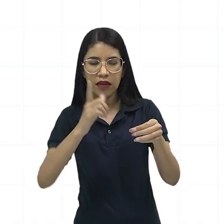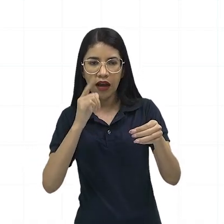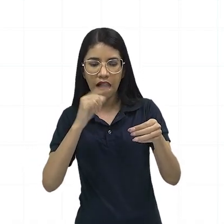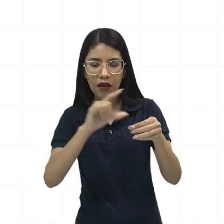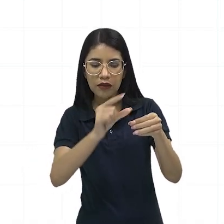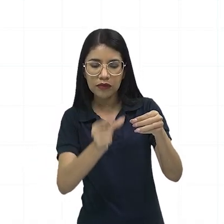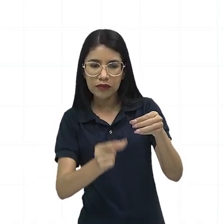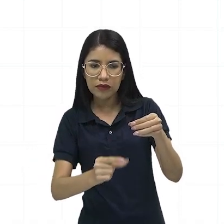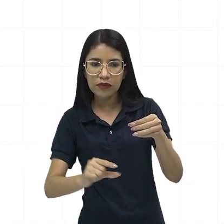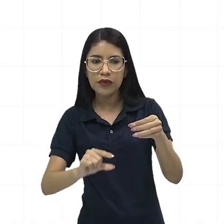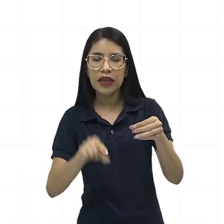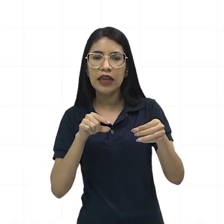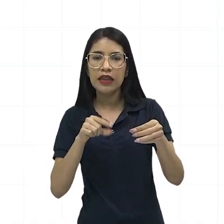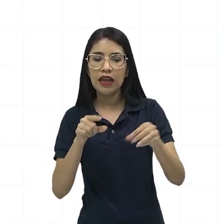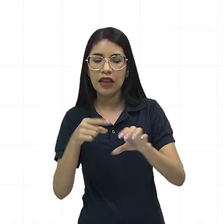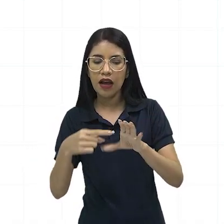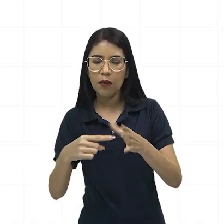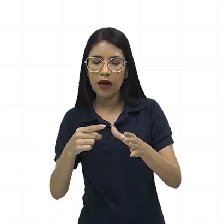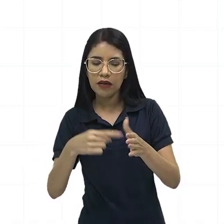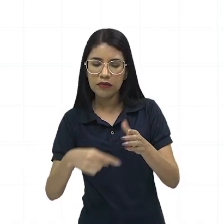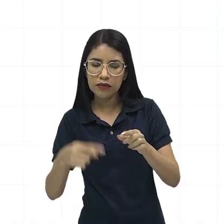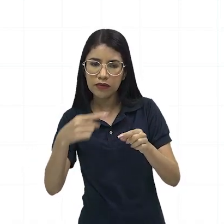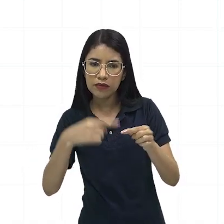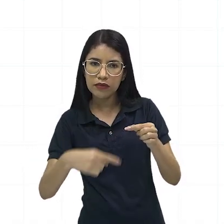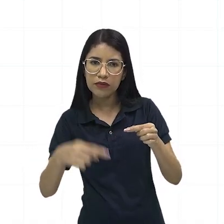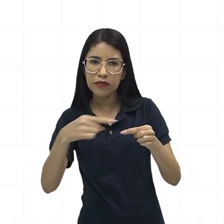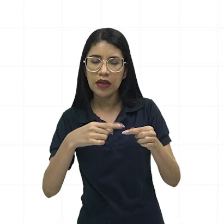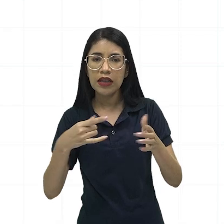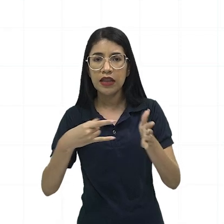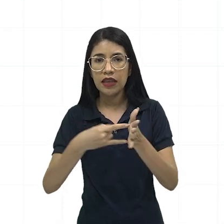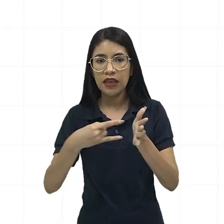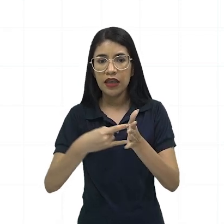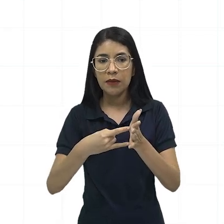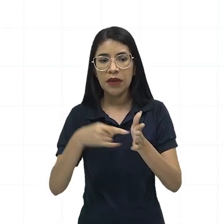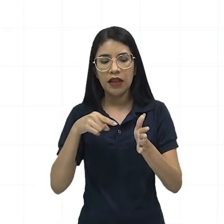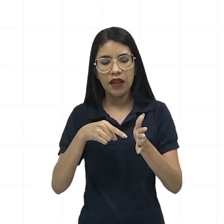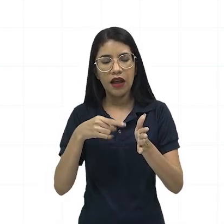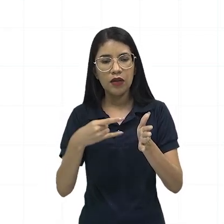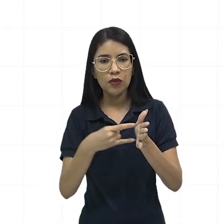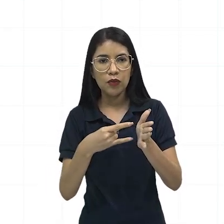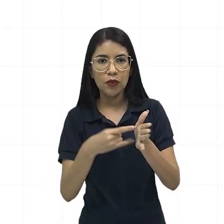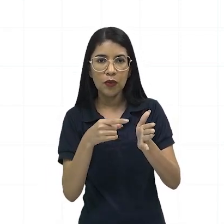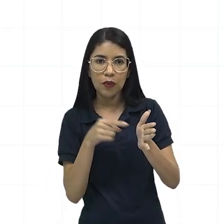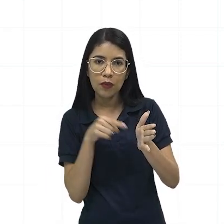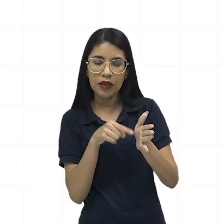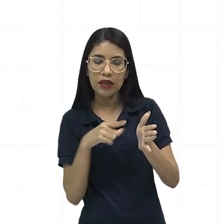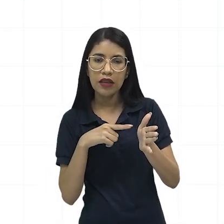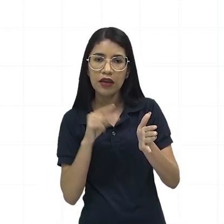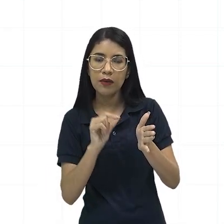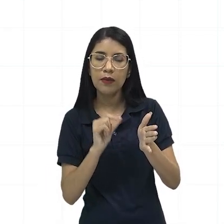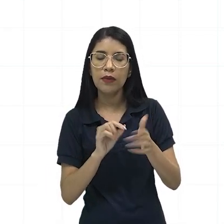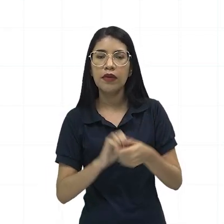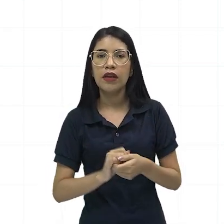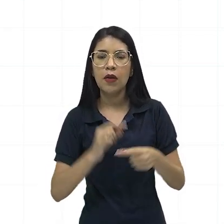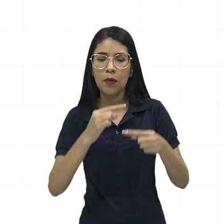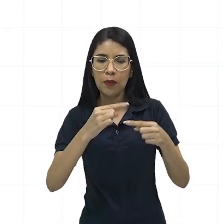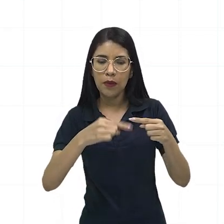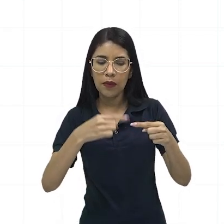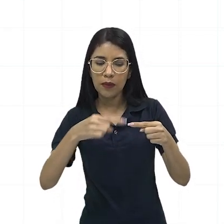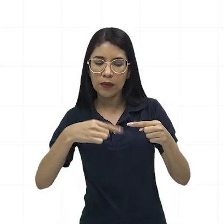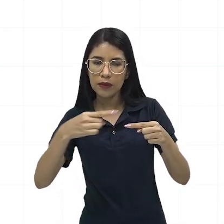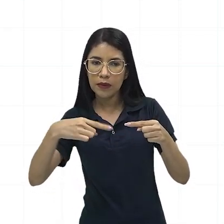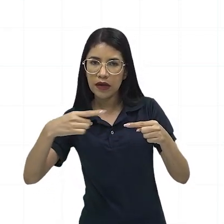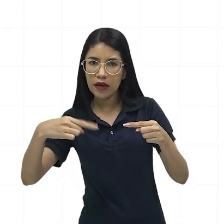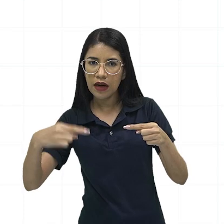aí numa roda que tem um ímã preso a ela. Do lado desse ímã, nós temos aí algumas espiras. E